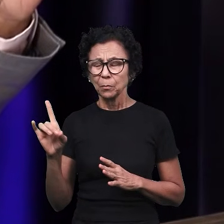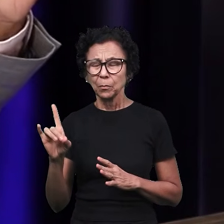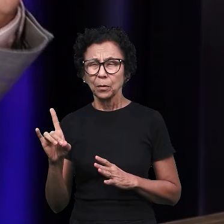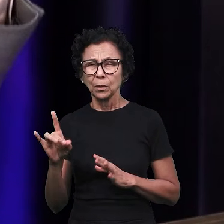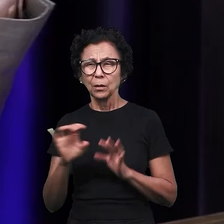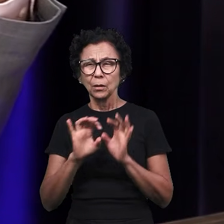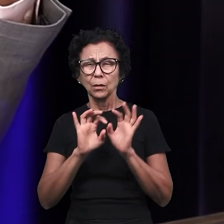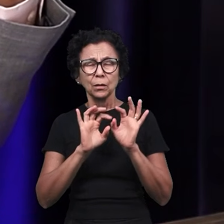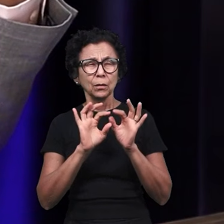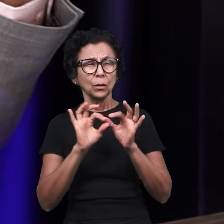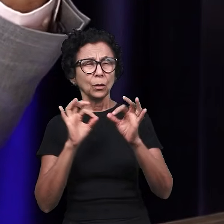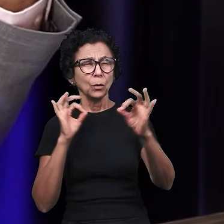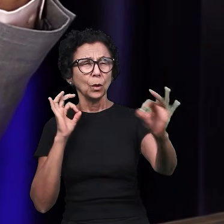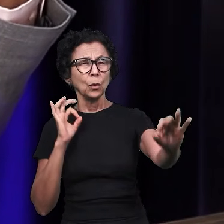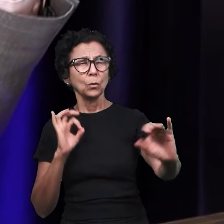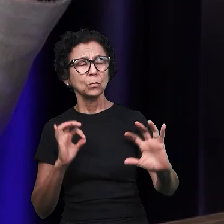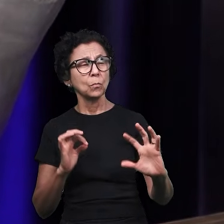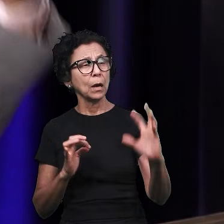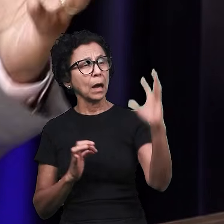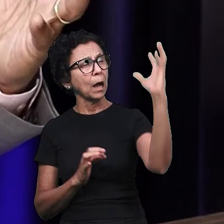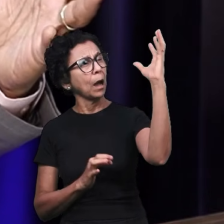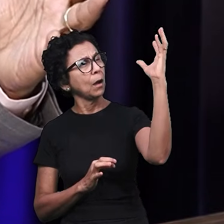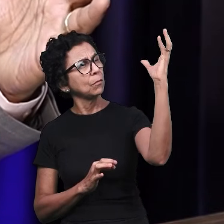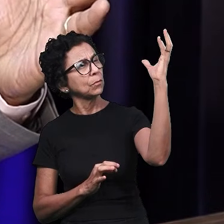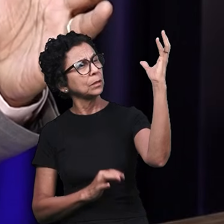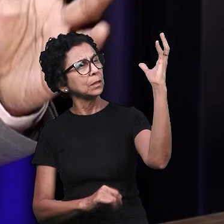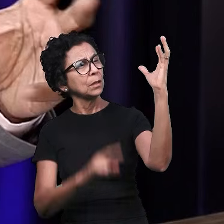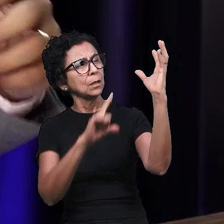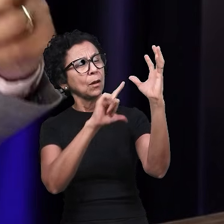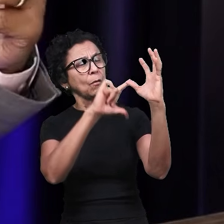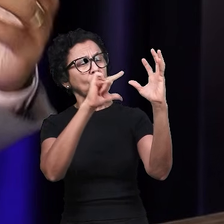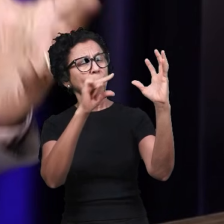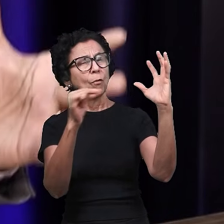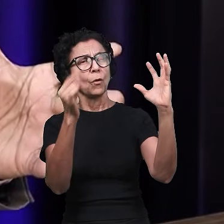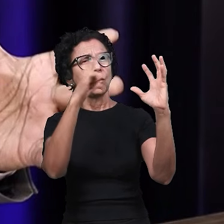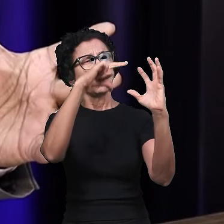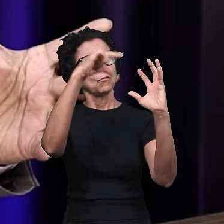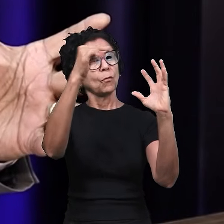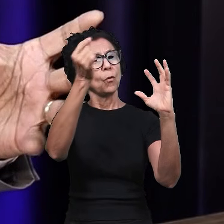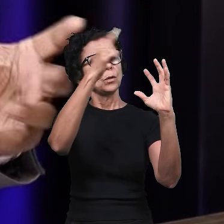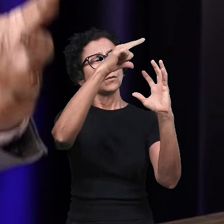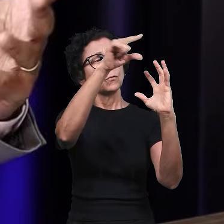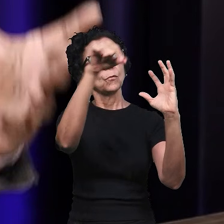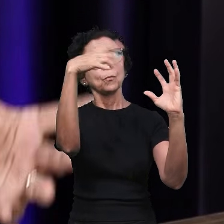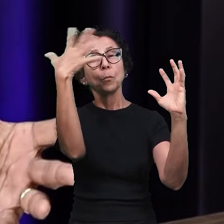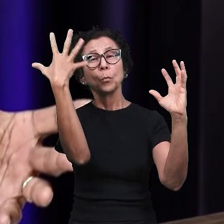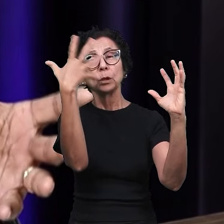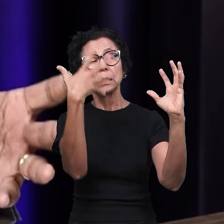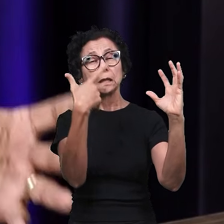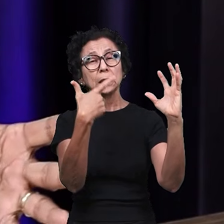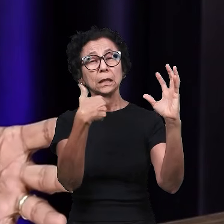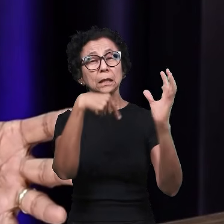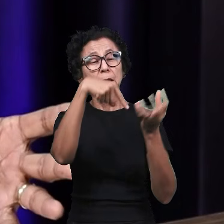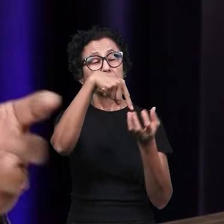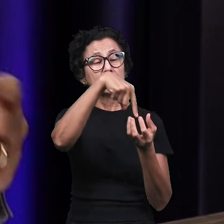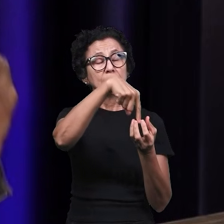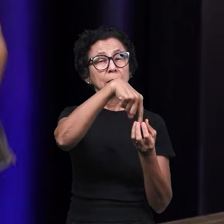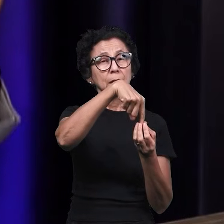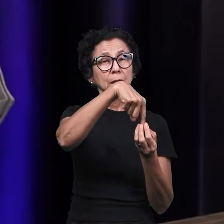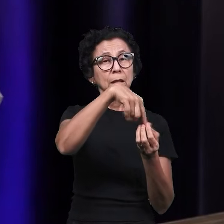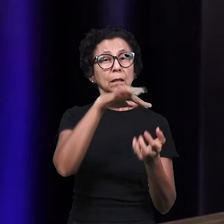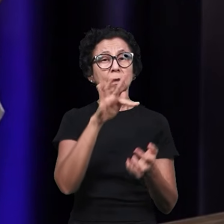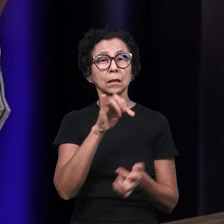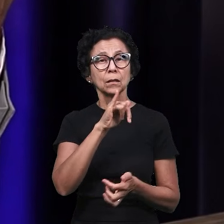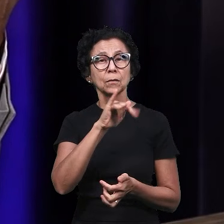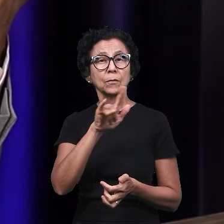uma figueira. Ao longe, viram a figueira com muitas folhas. Ela era aparente, frondosa, bonita.